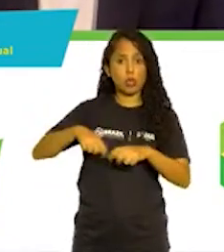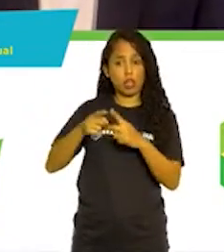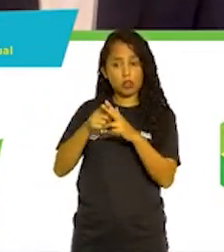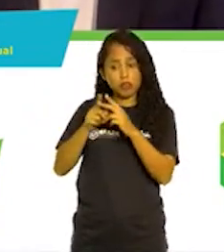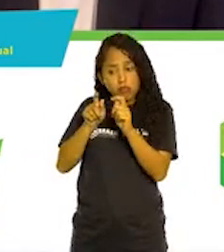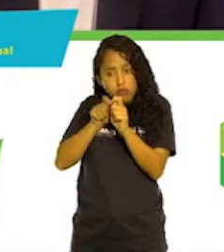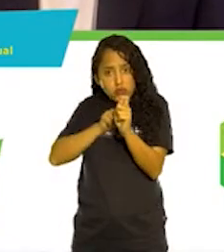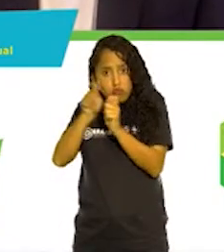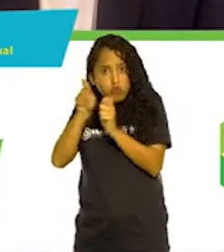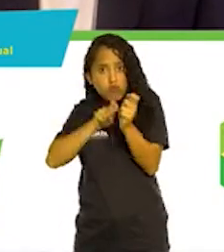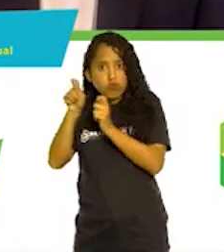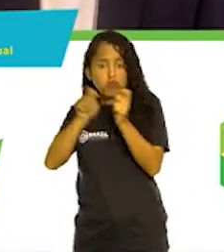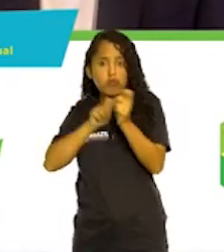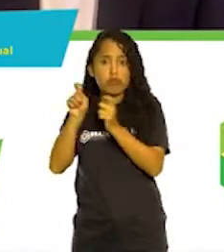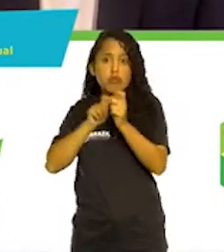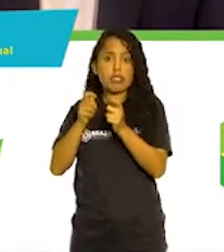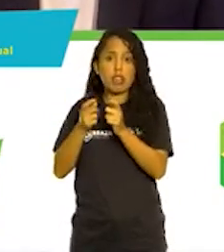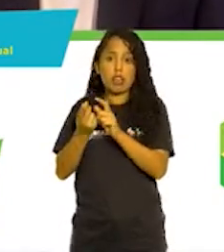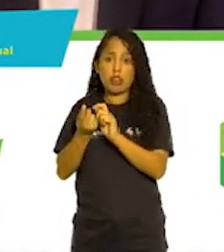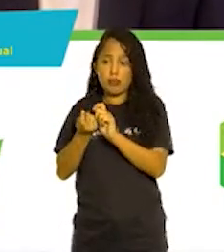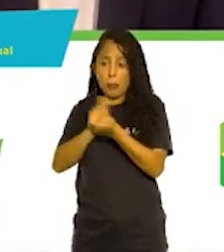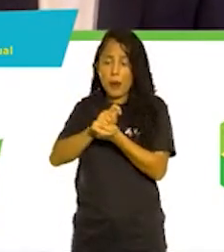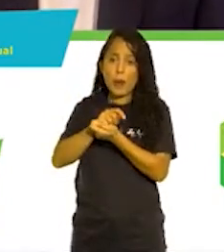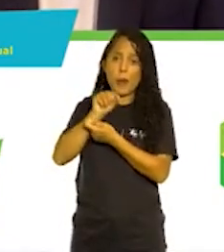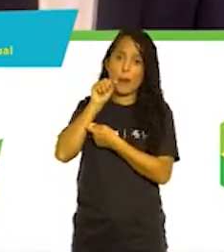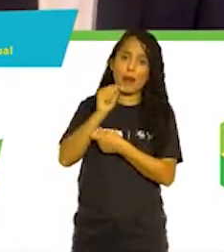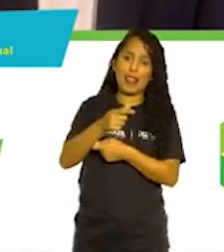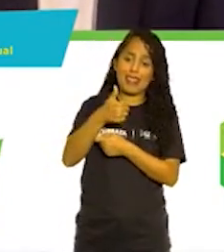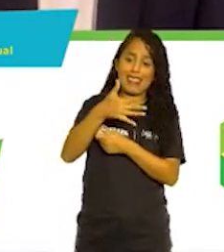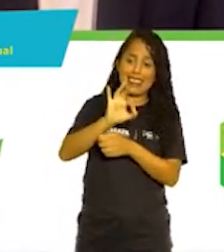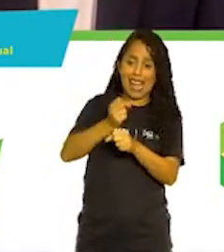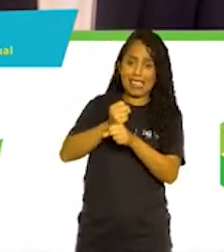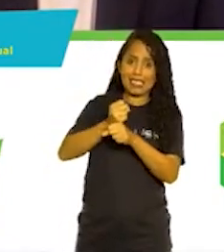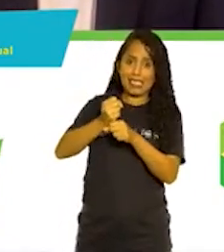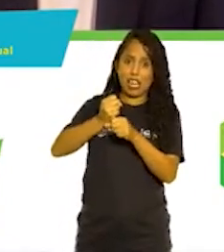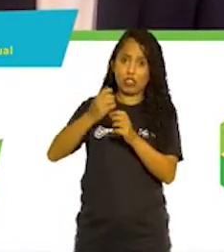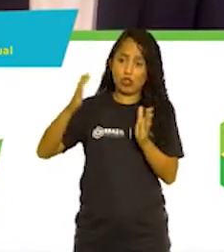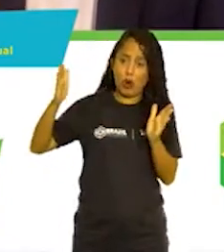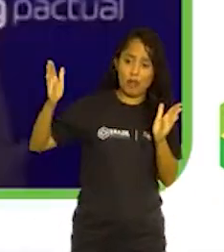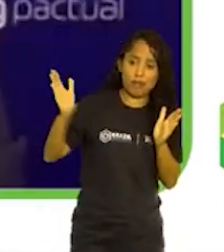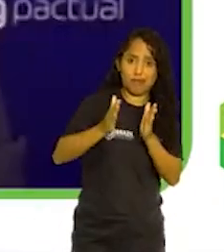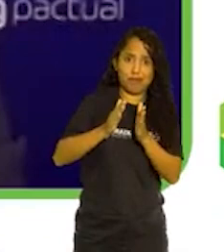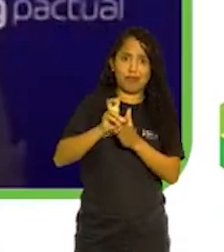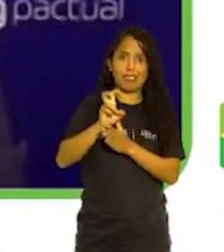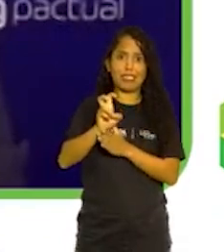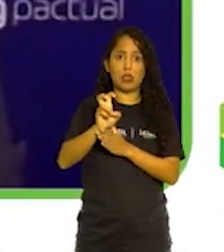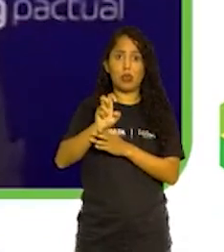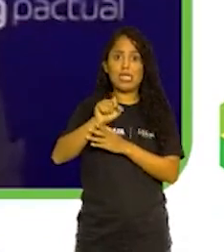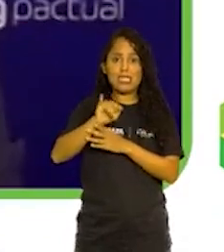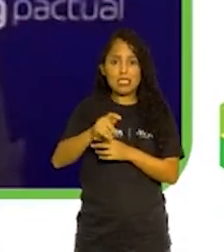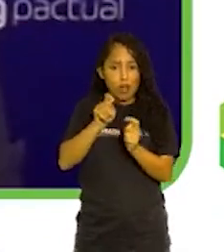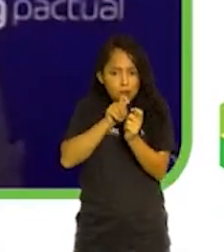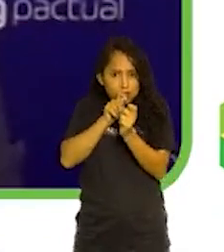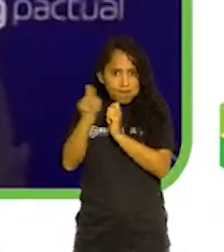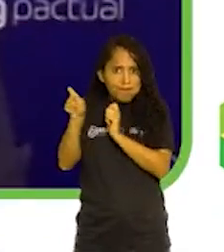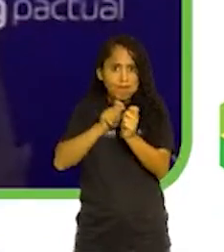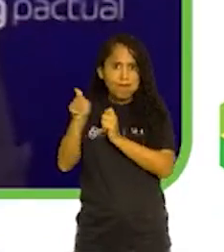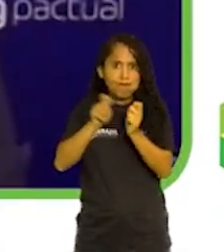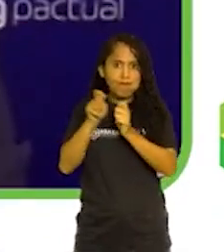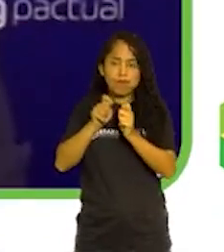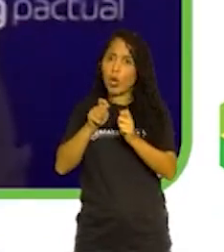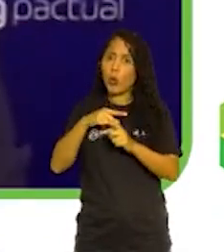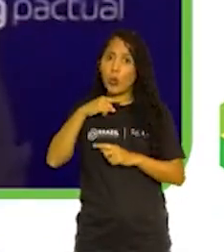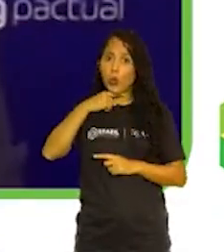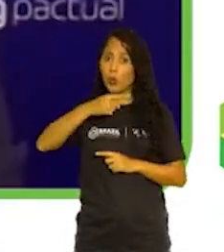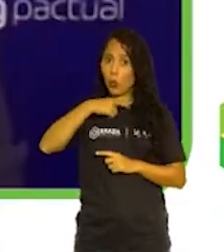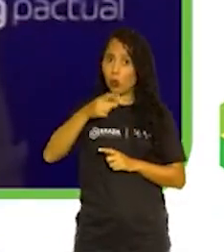estava programado para ocorrer em 10 anos. Se a gente não fizesse ajuste fiscal, a dívida vai continuar crescendo, crescendo, crescendo